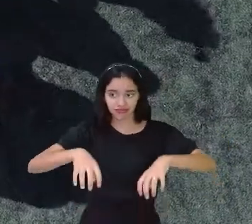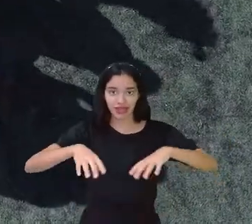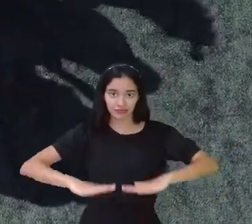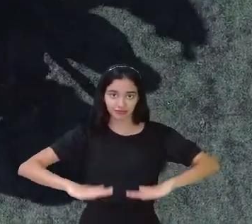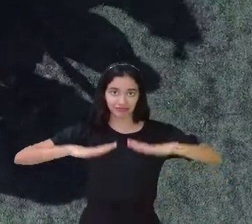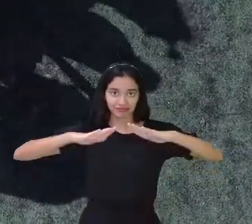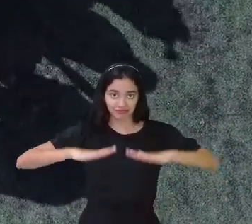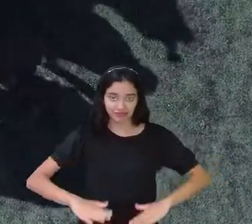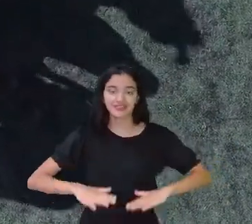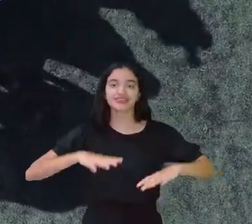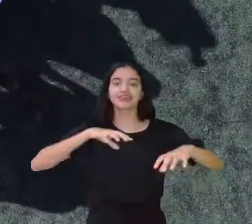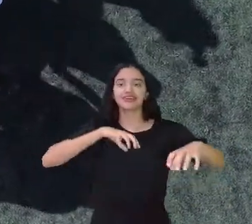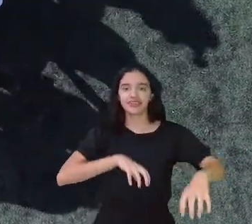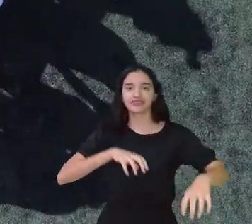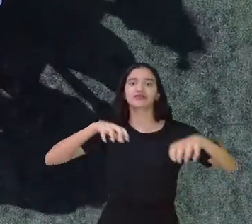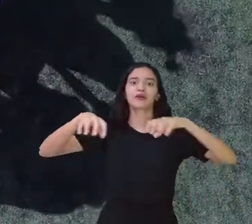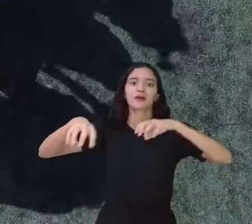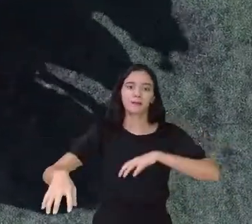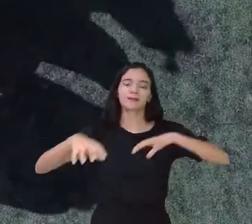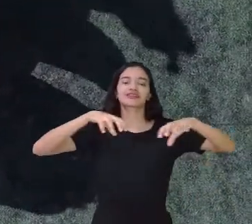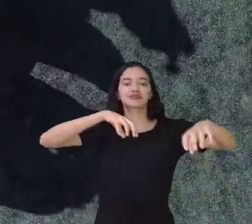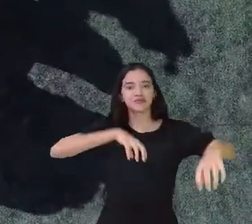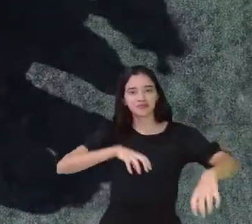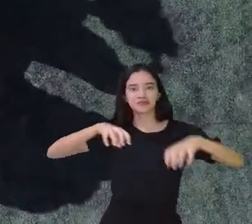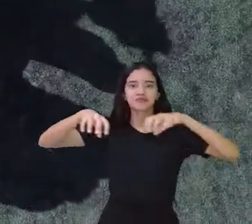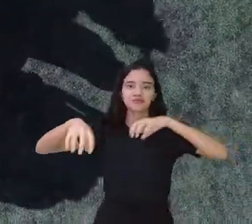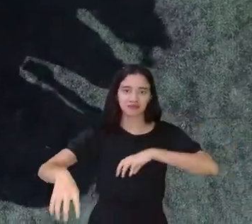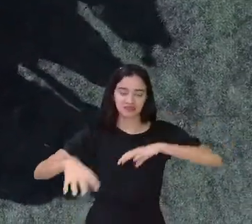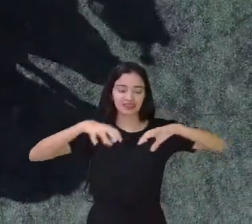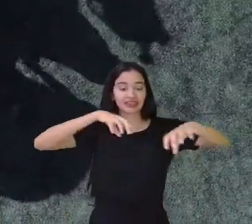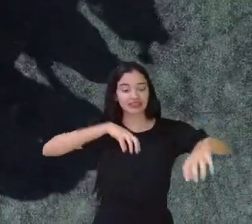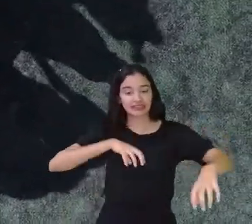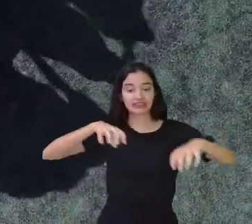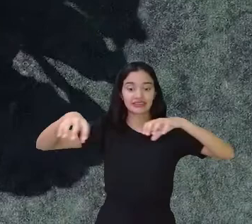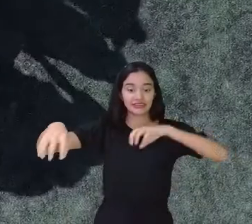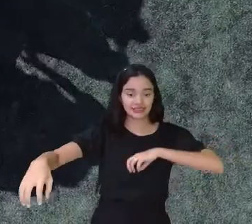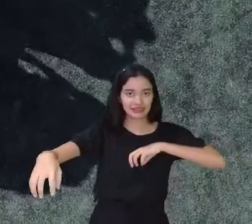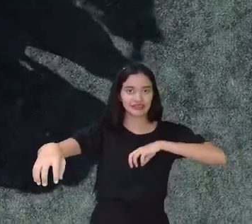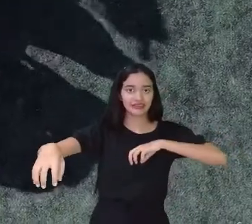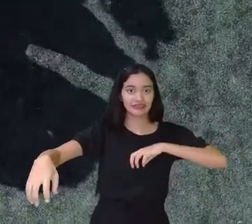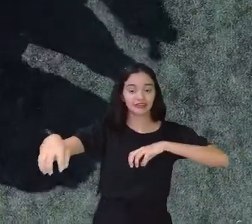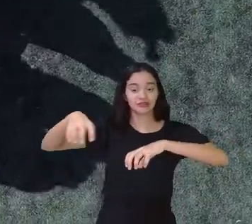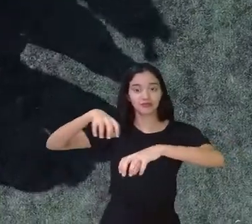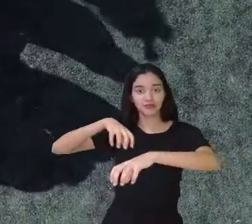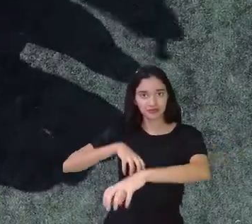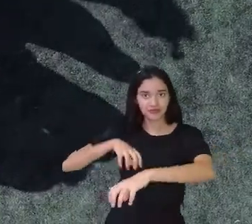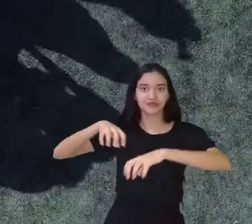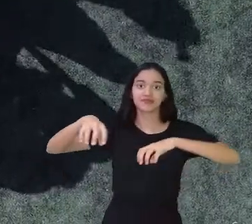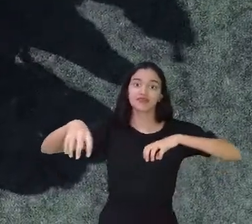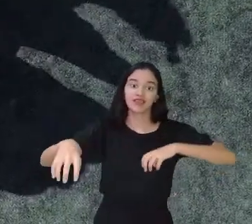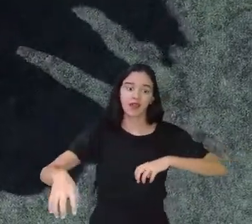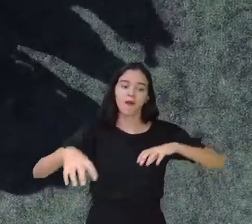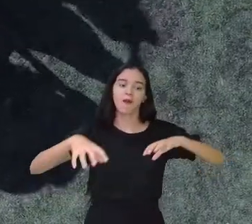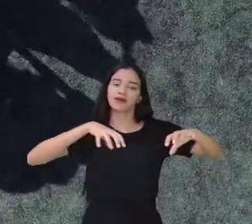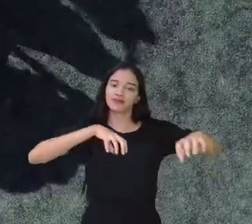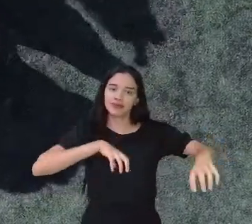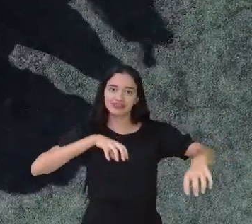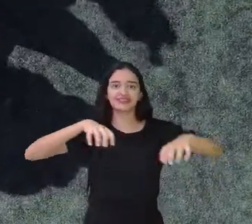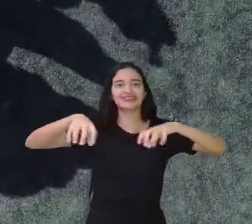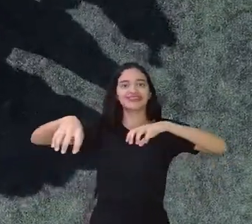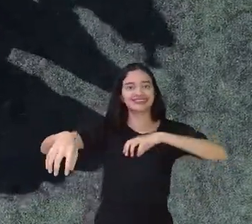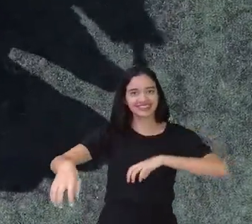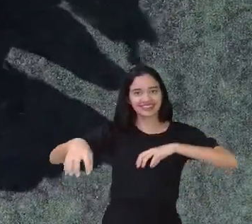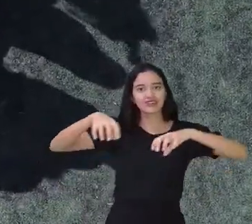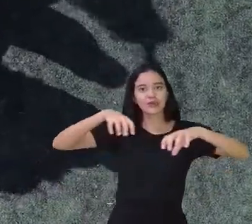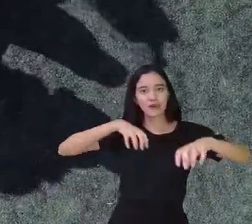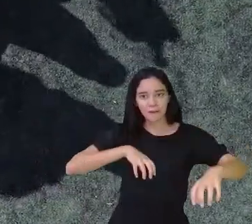ficar. Guerreiros com guerreiros fazem zigue-zá. Guerreiros com